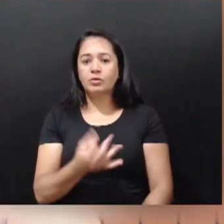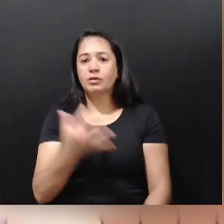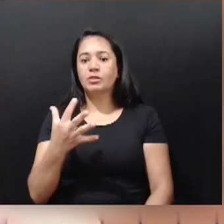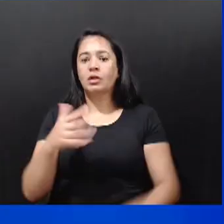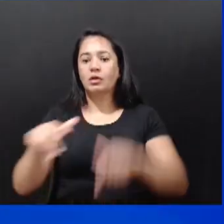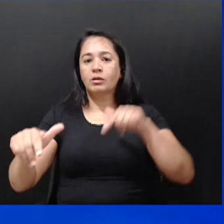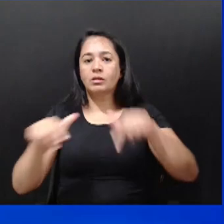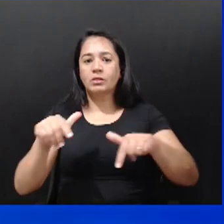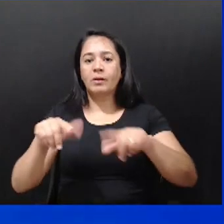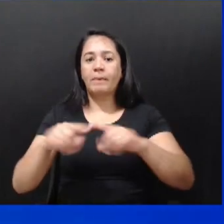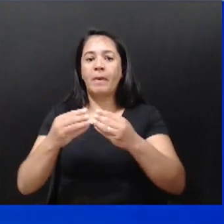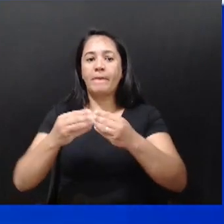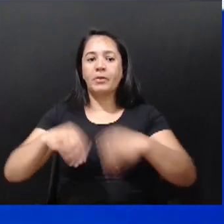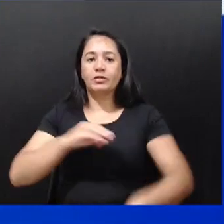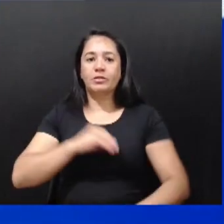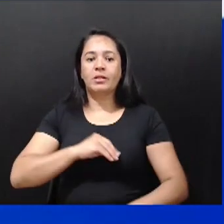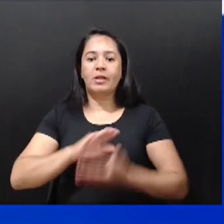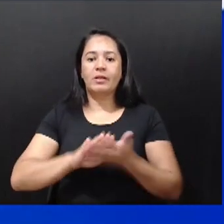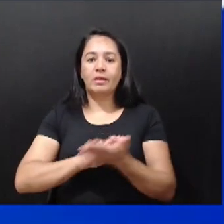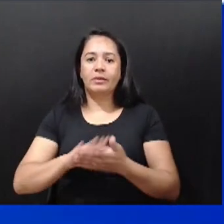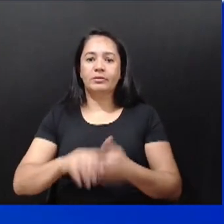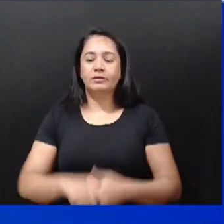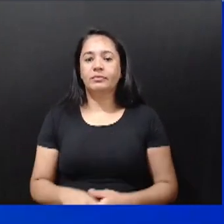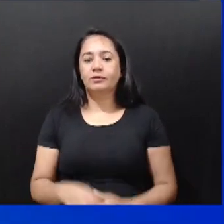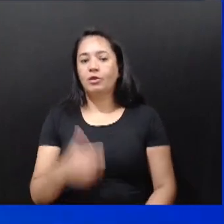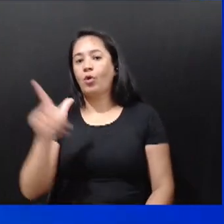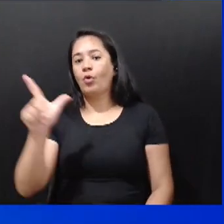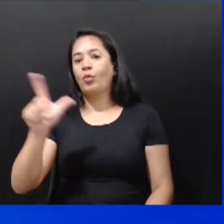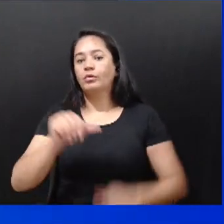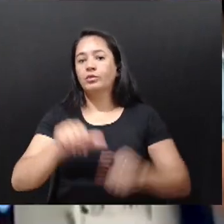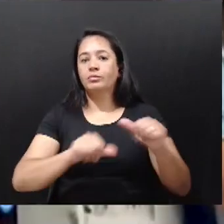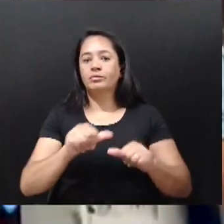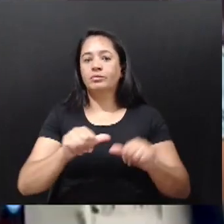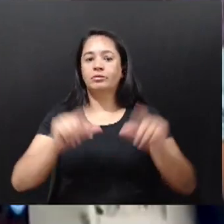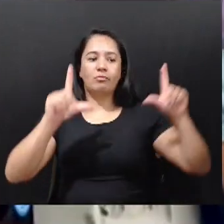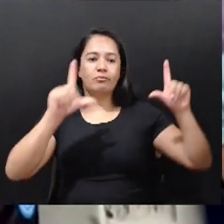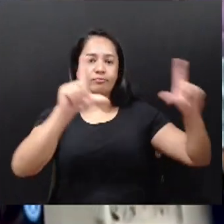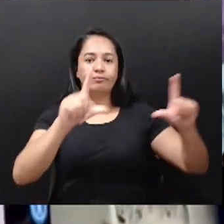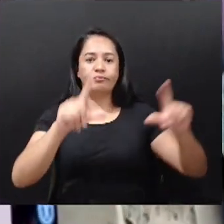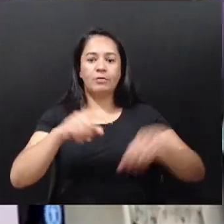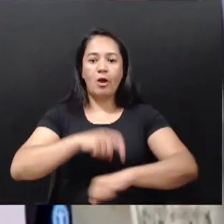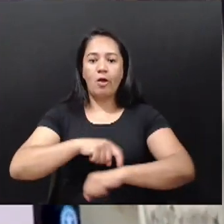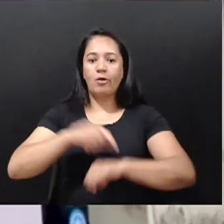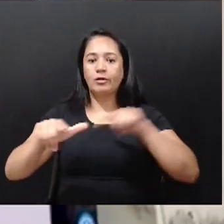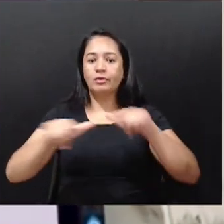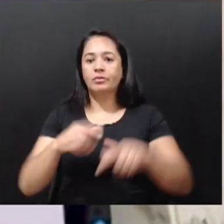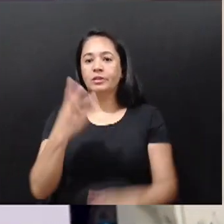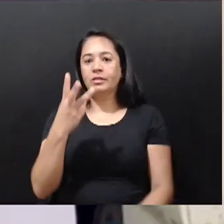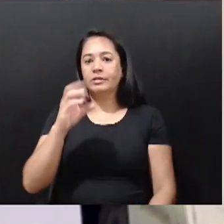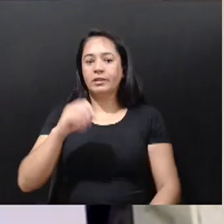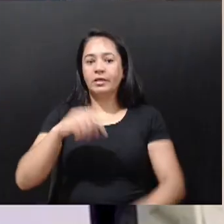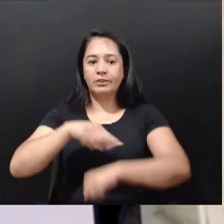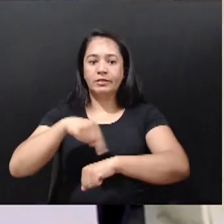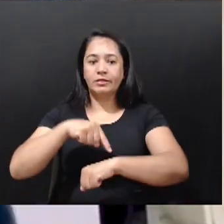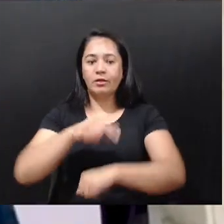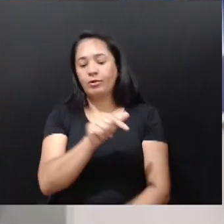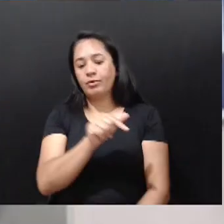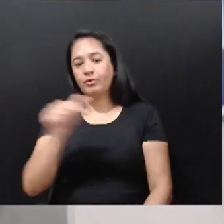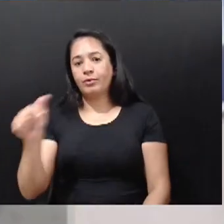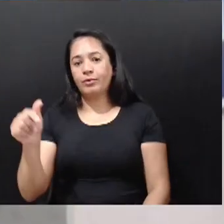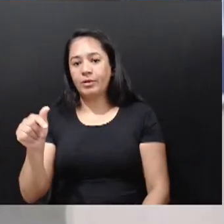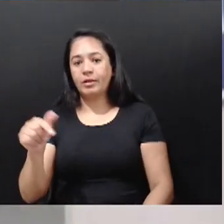para o funcionalismo. Outra mudança é a fixação da jornada de trabalho em 30 horas por semana, sem redução de